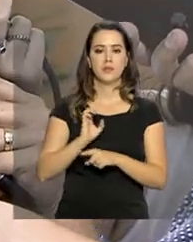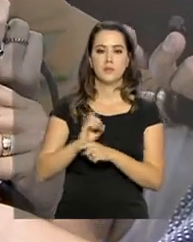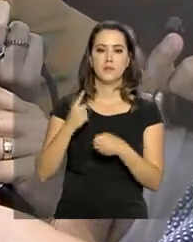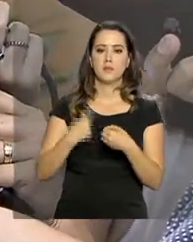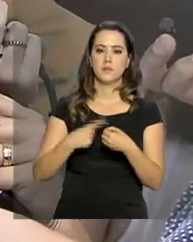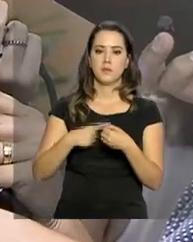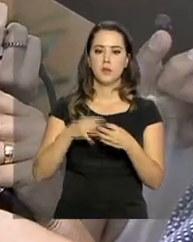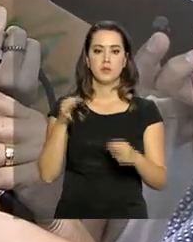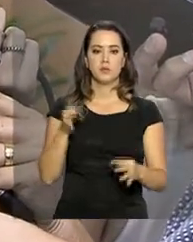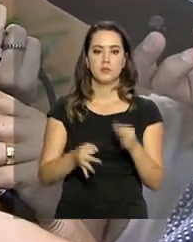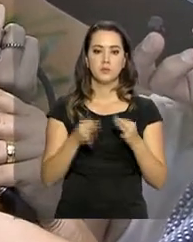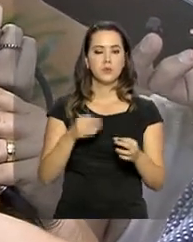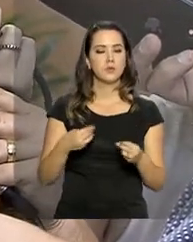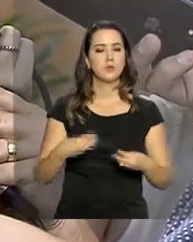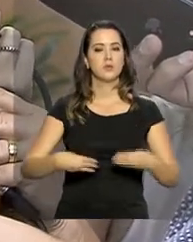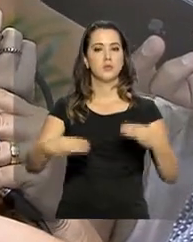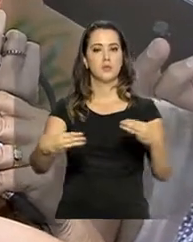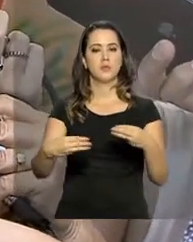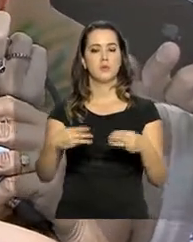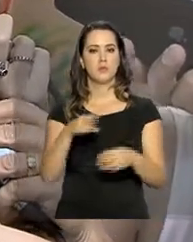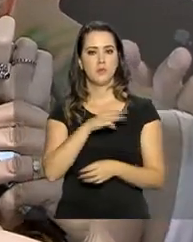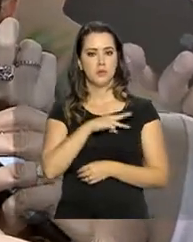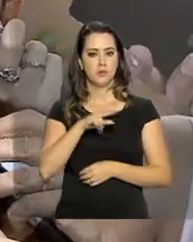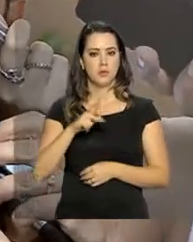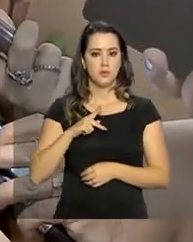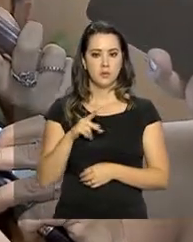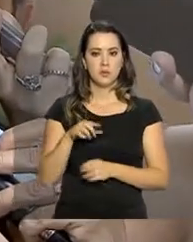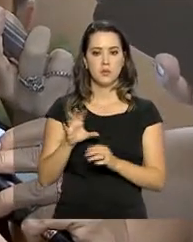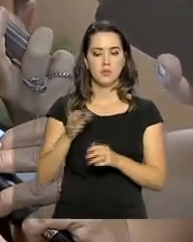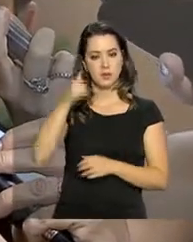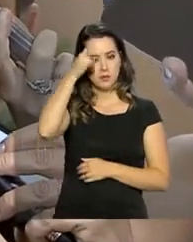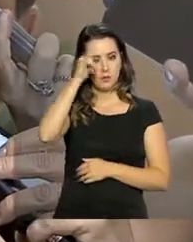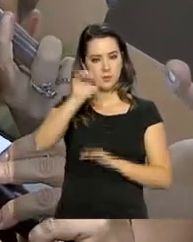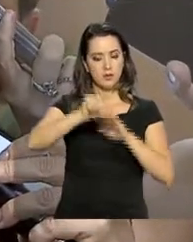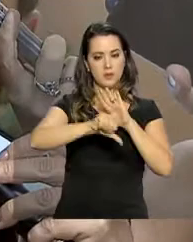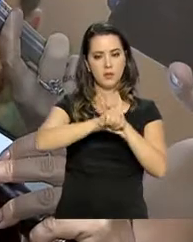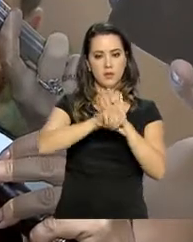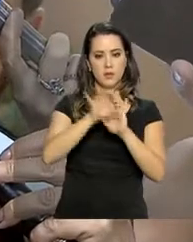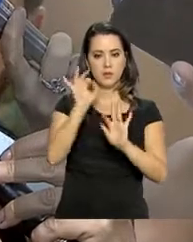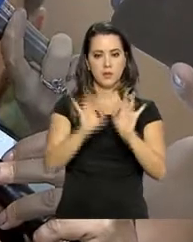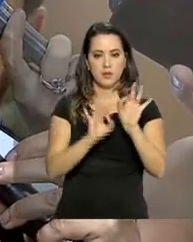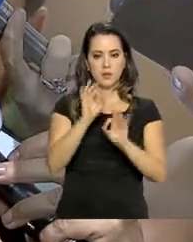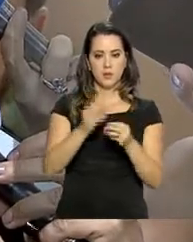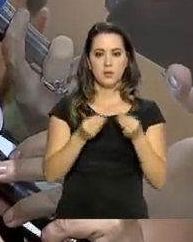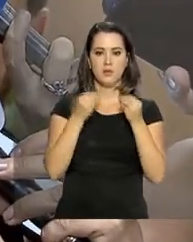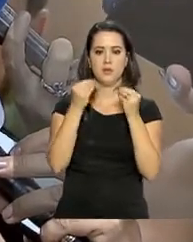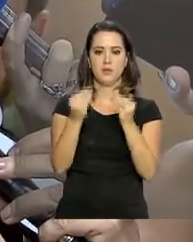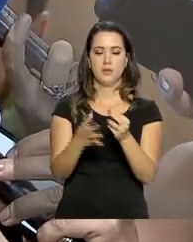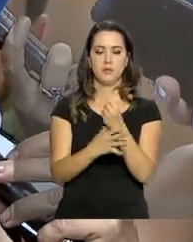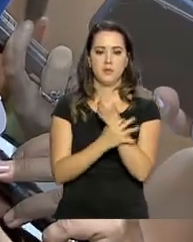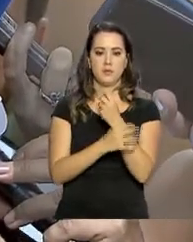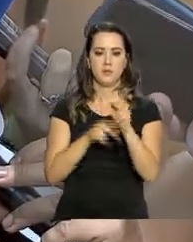judiciário e ministério público no combate ao crime organizado e em devolver a segurança às populações